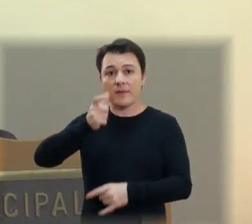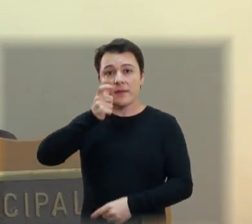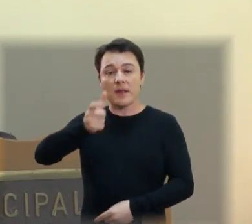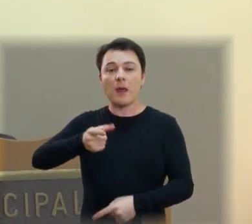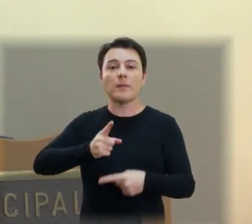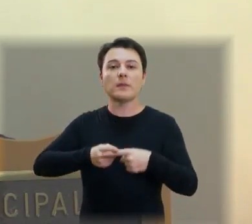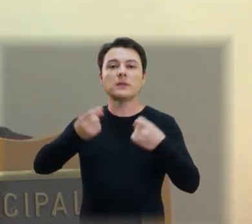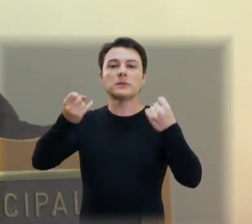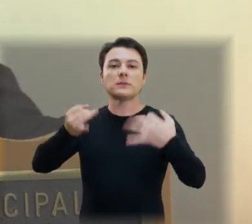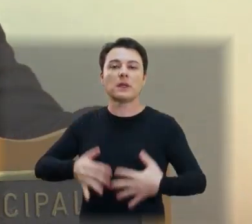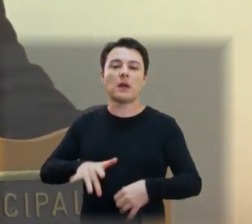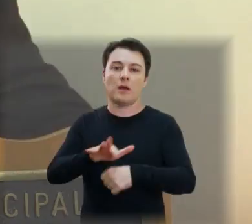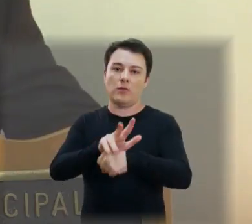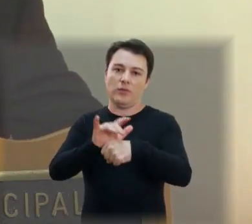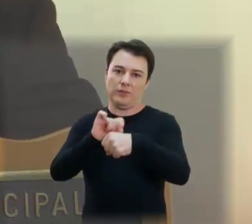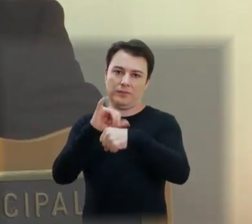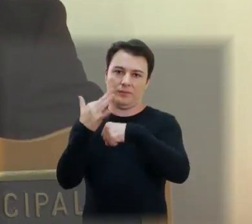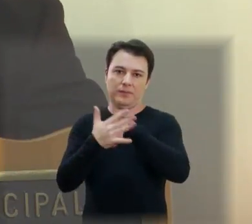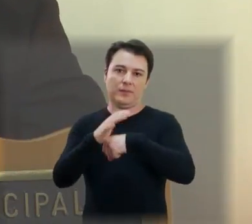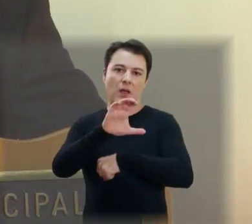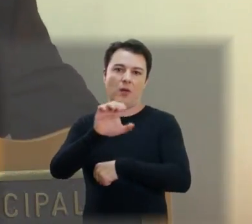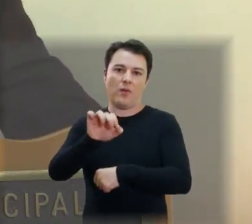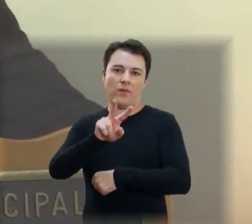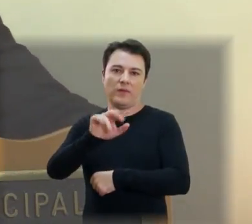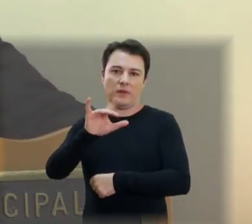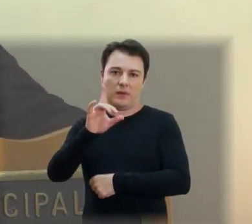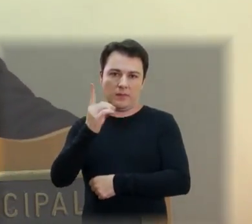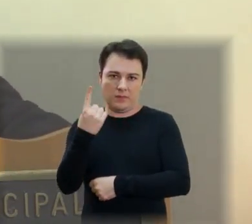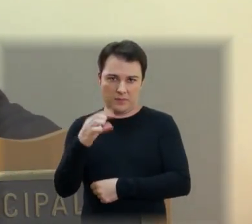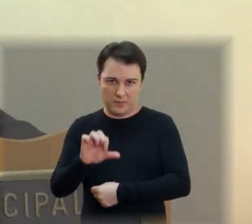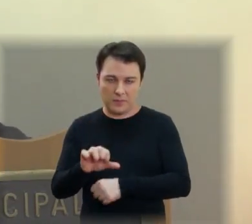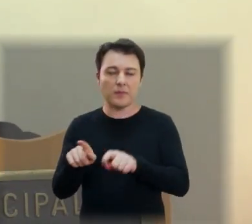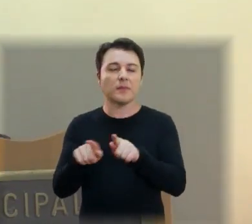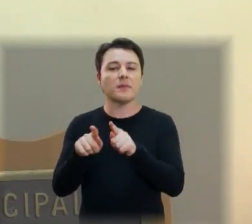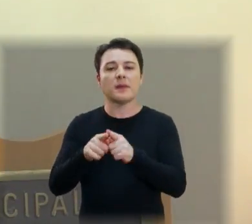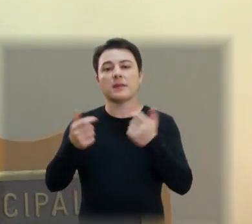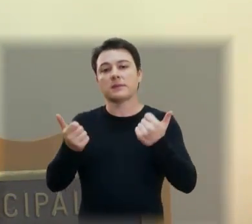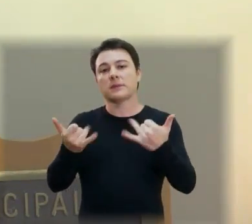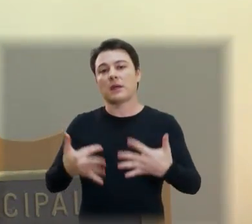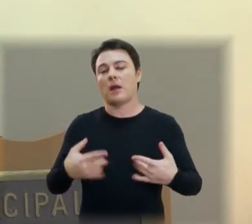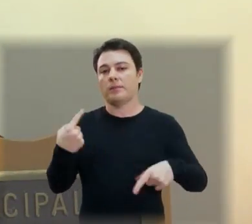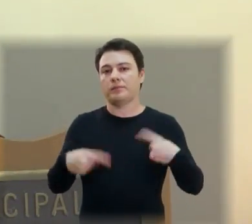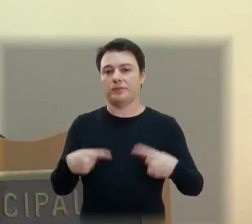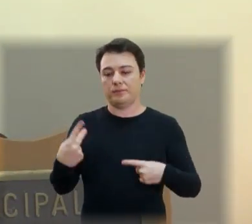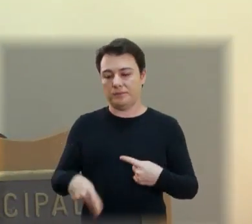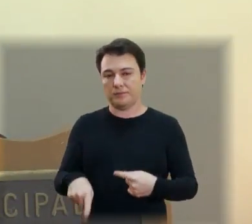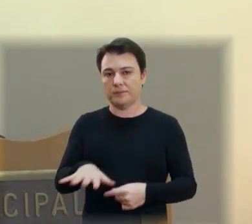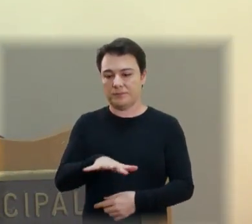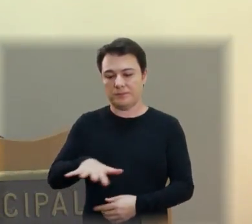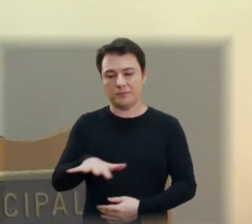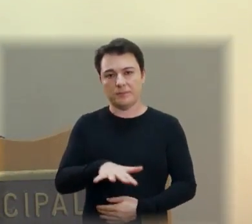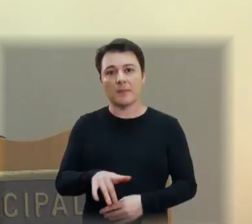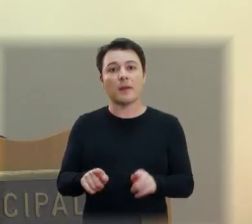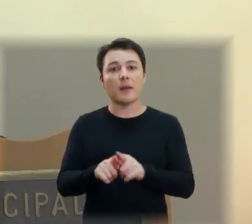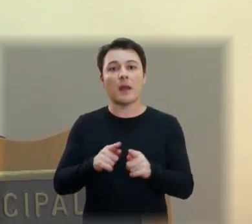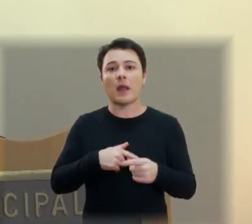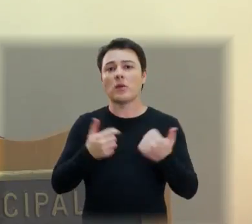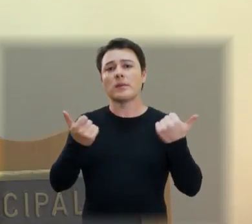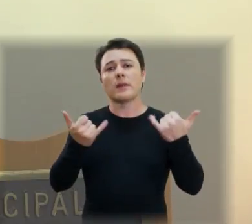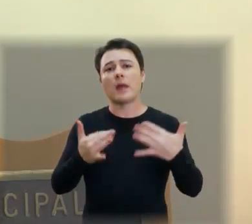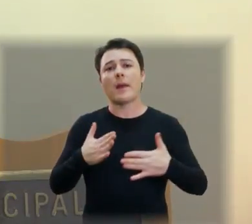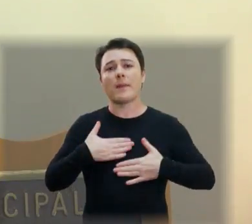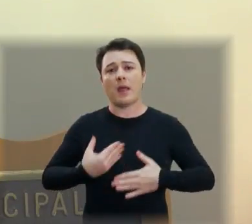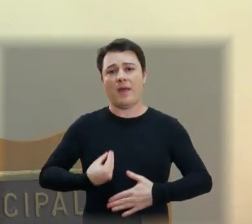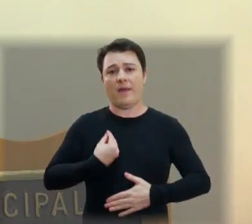da Covid-19, falando da política local, falando um pouco da minha prestação de